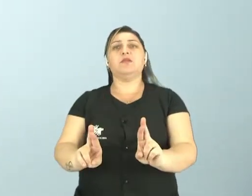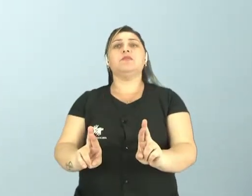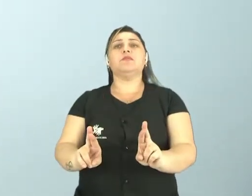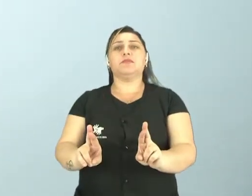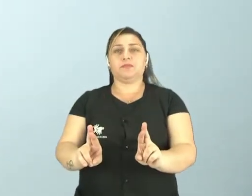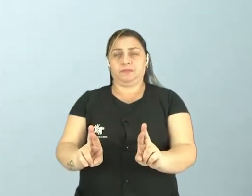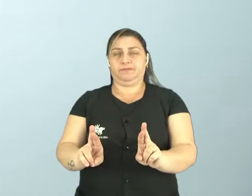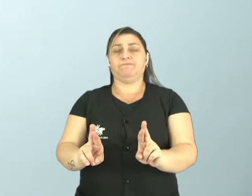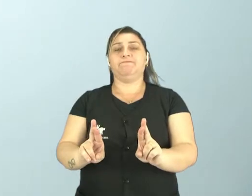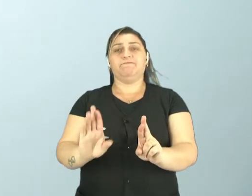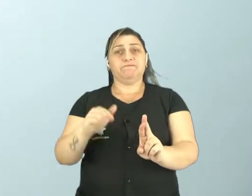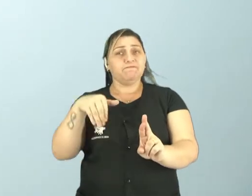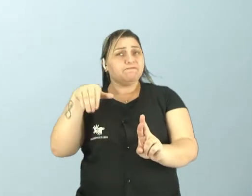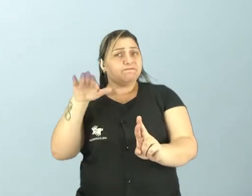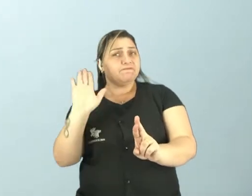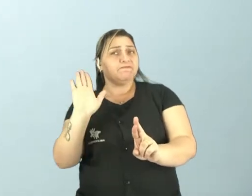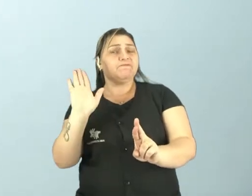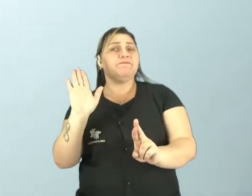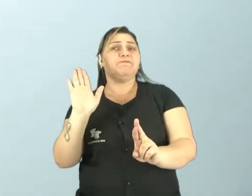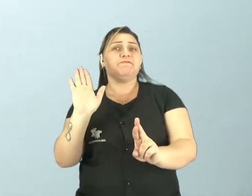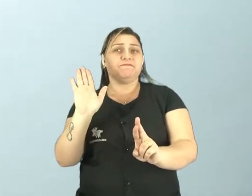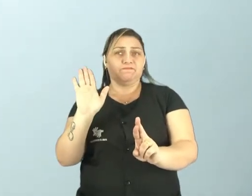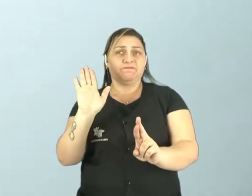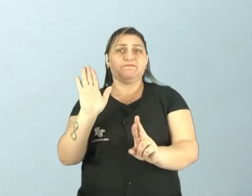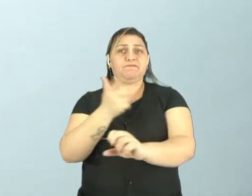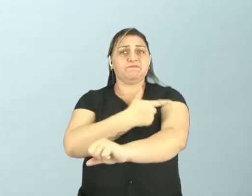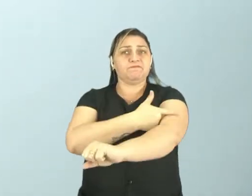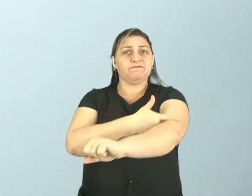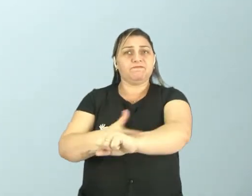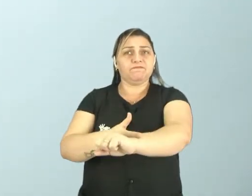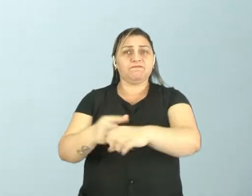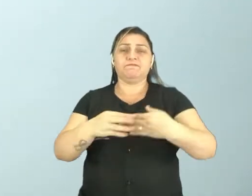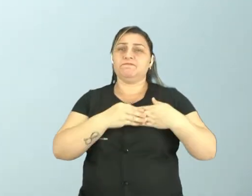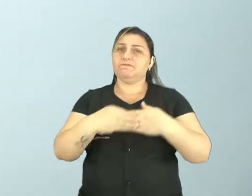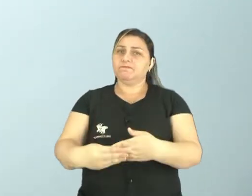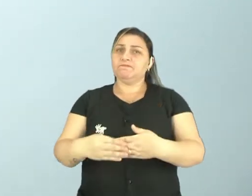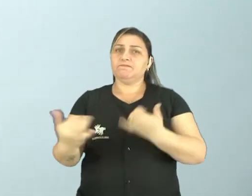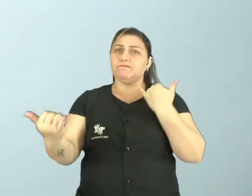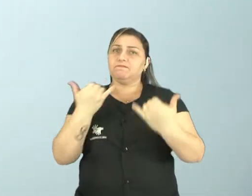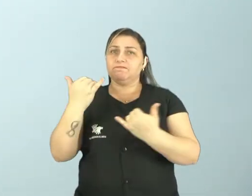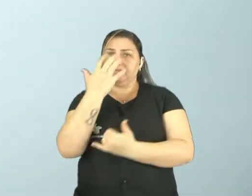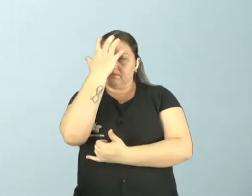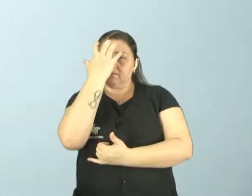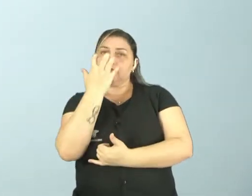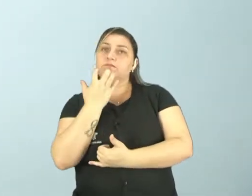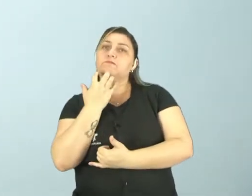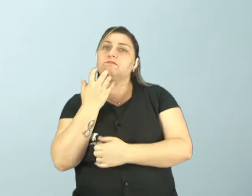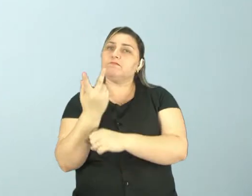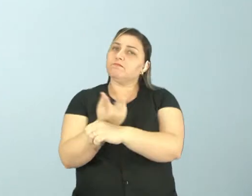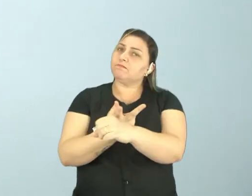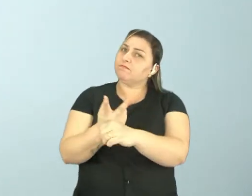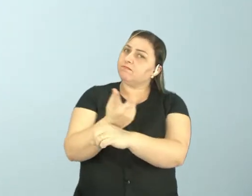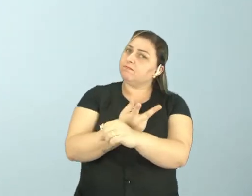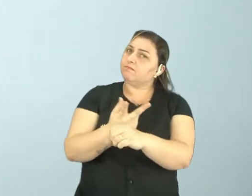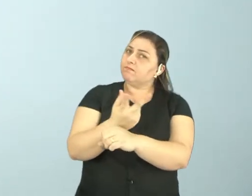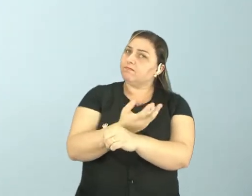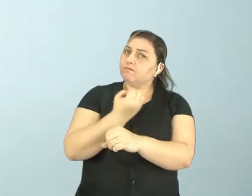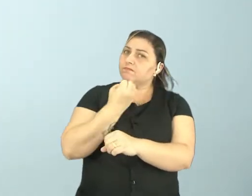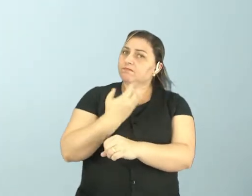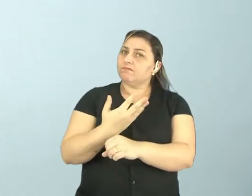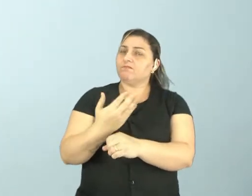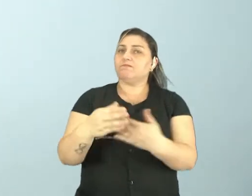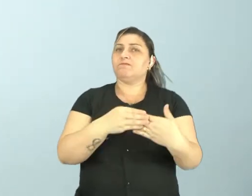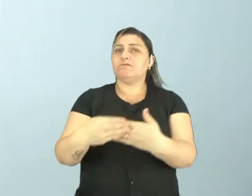com o máximo possível ali de gentileza, trazendo sempre informações sérias, né, buscando aí trazer bons